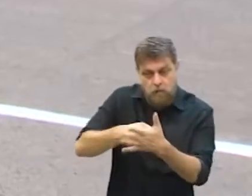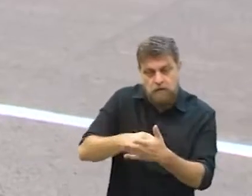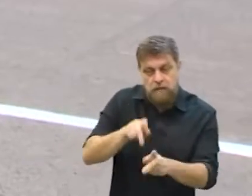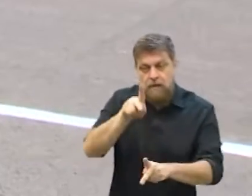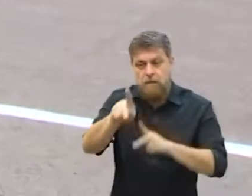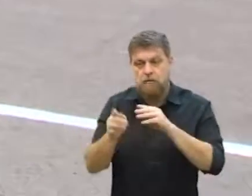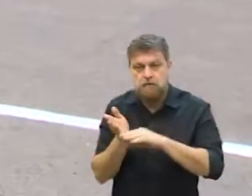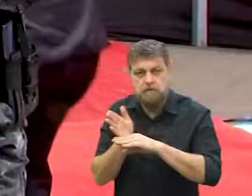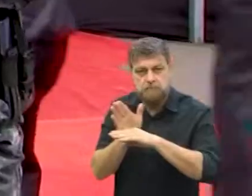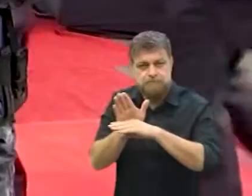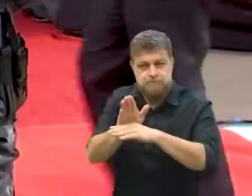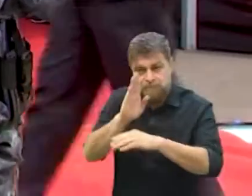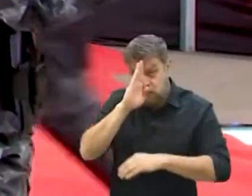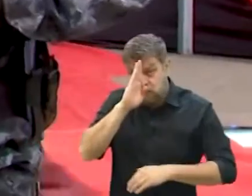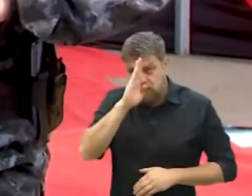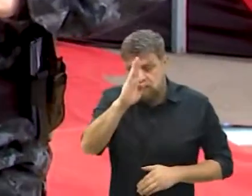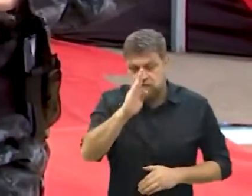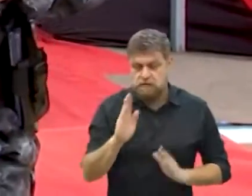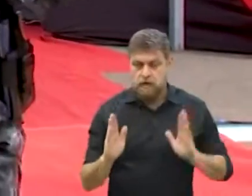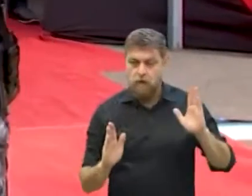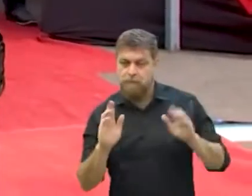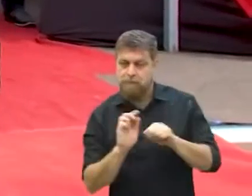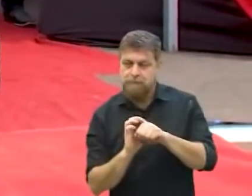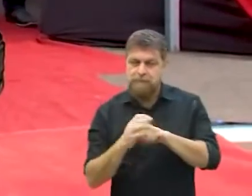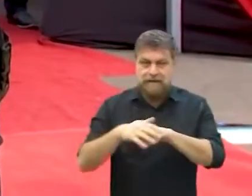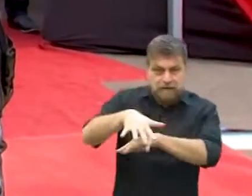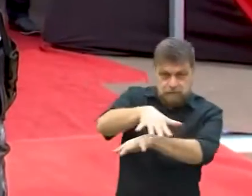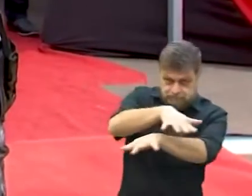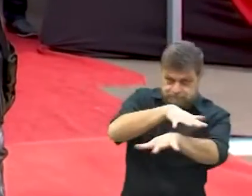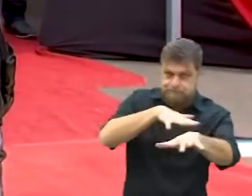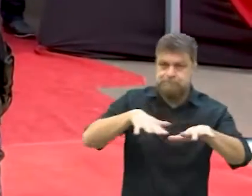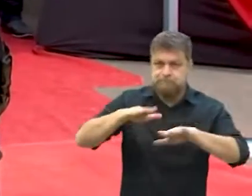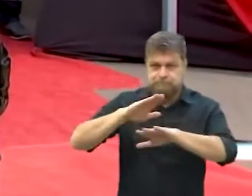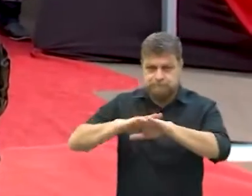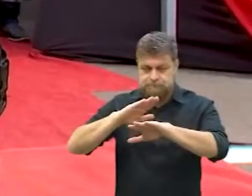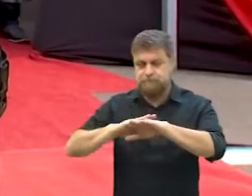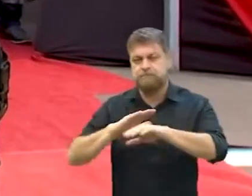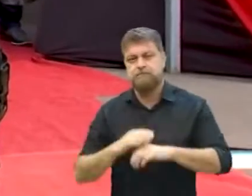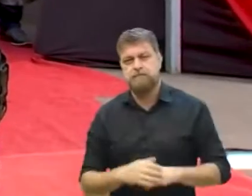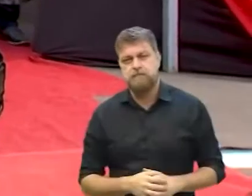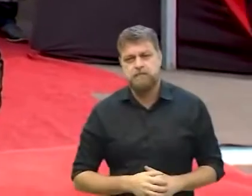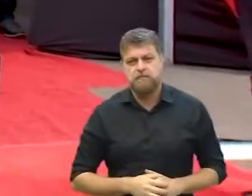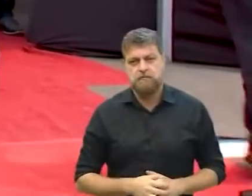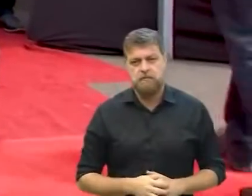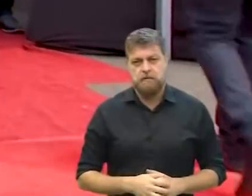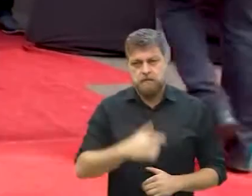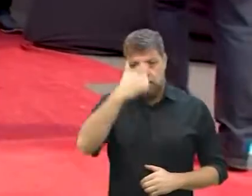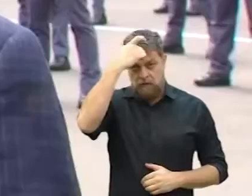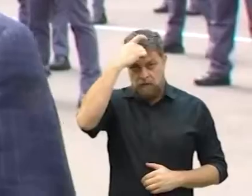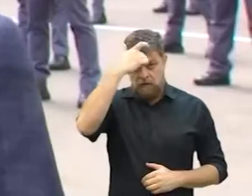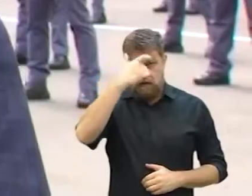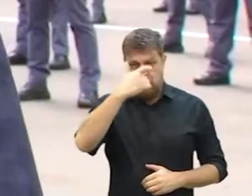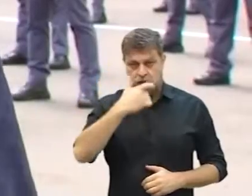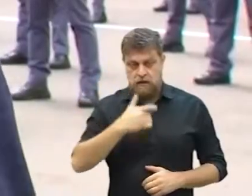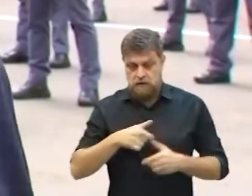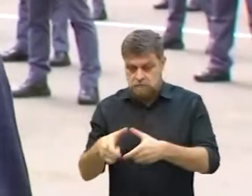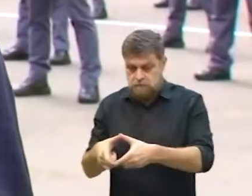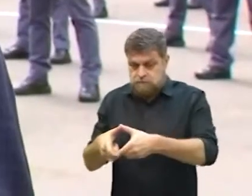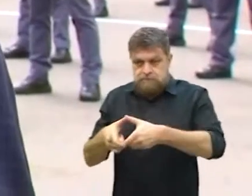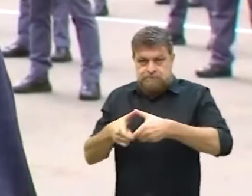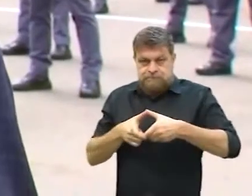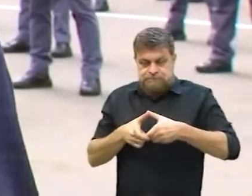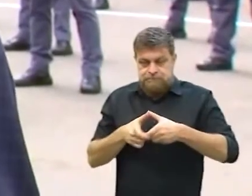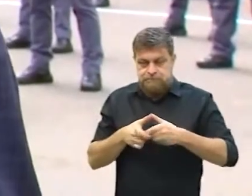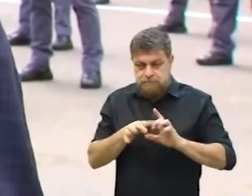envolvidos com a causa pública e principalmente sobre os serviços realizados durante a pandemia do novo coronavírus. Eu estar no